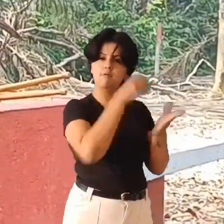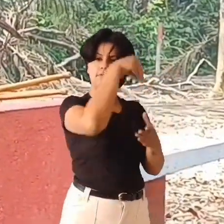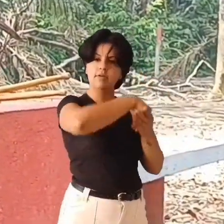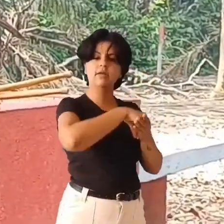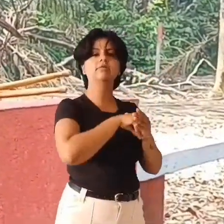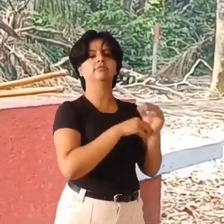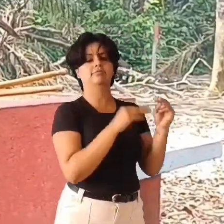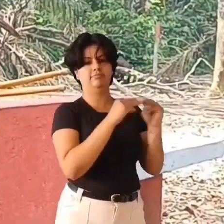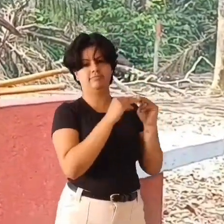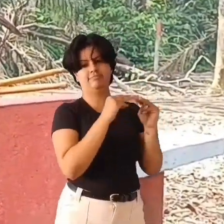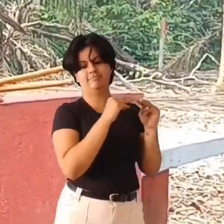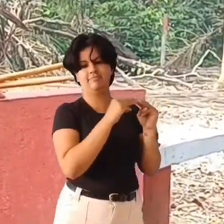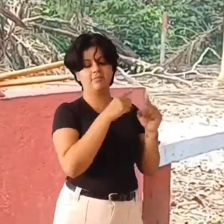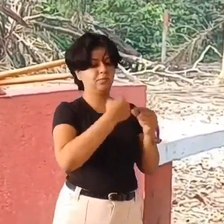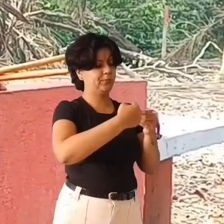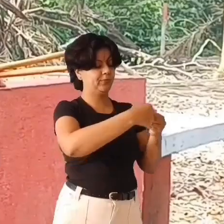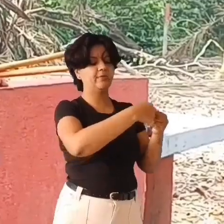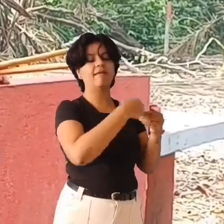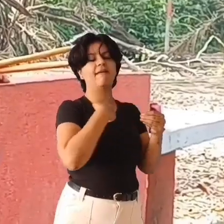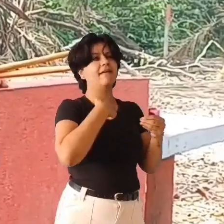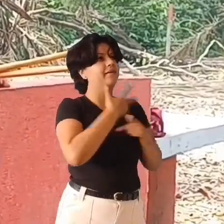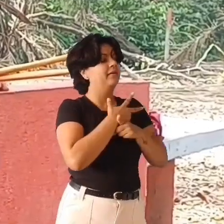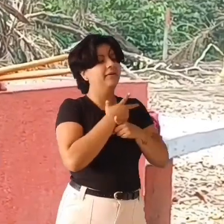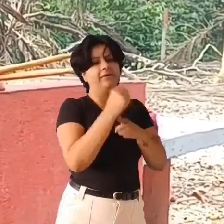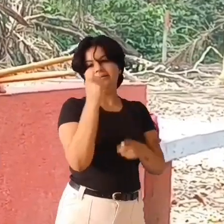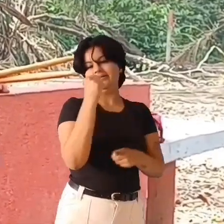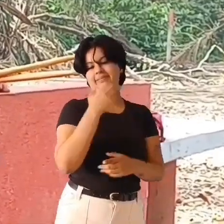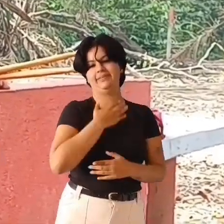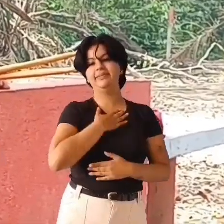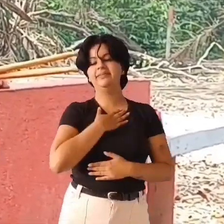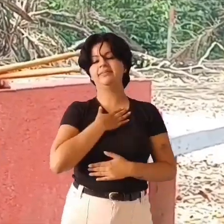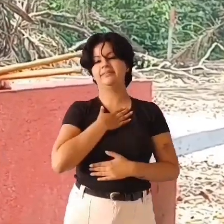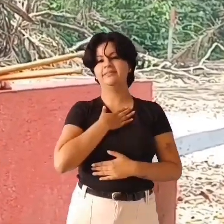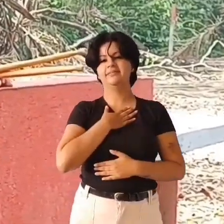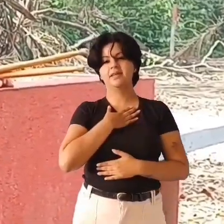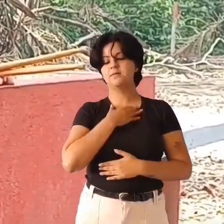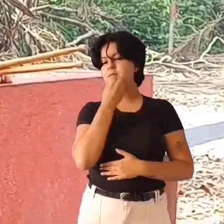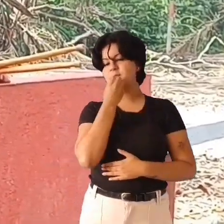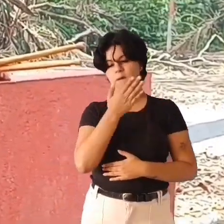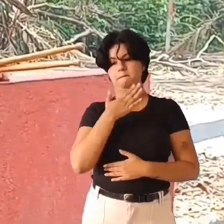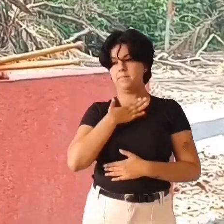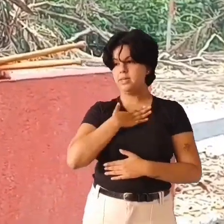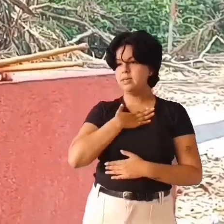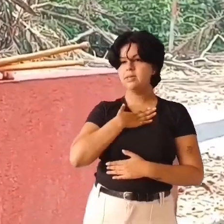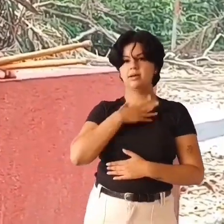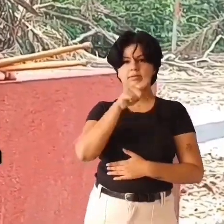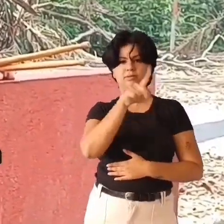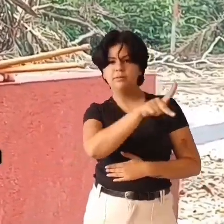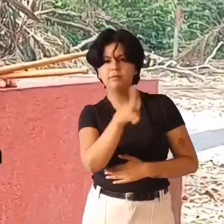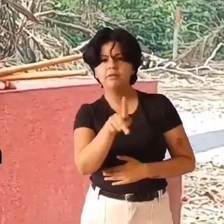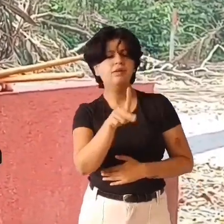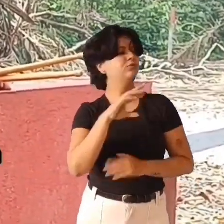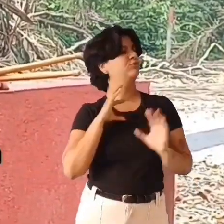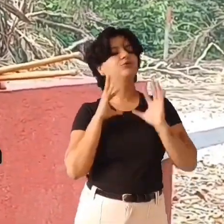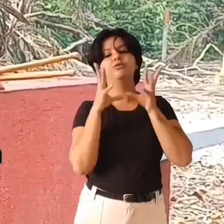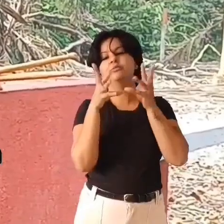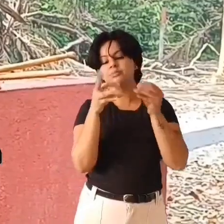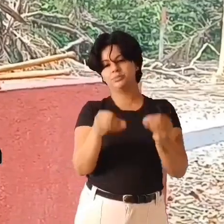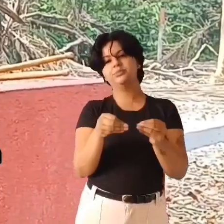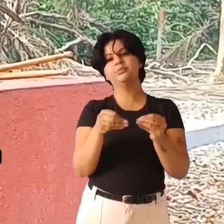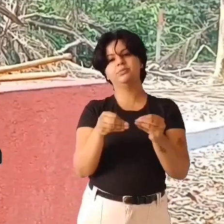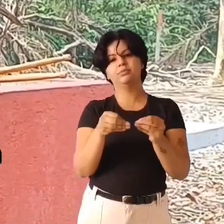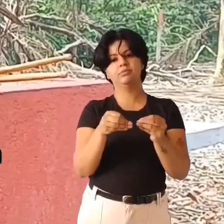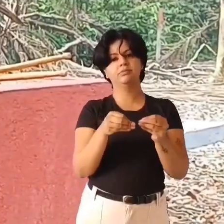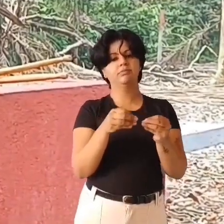aqui dentro do nosso município. Essa foi uma conquista muito grande. Não só minha como professor, mas de todos os envolvidos na